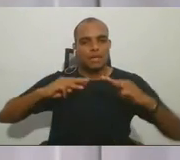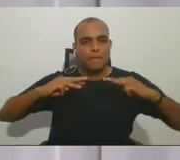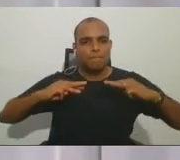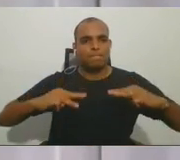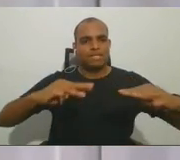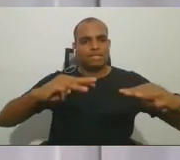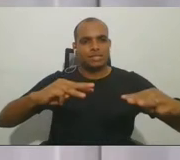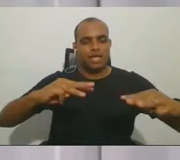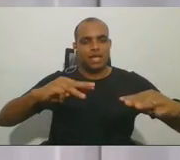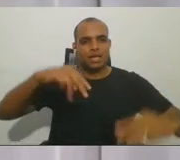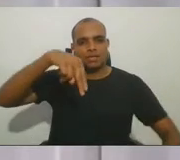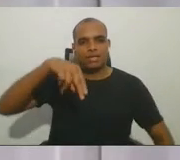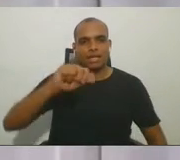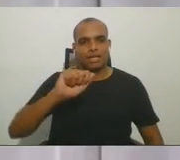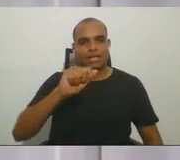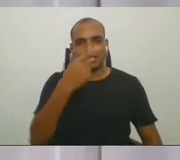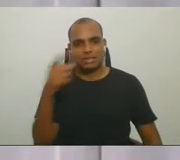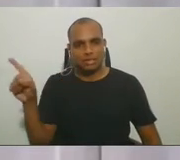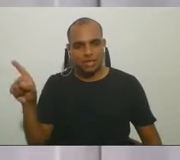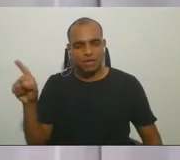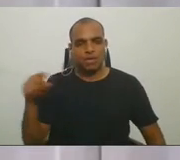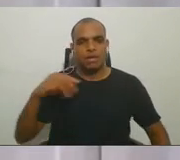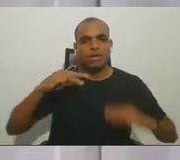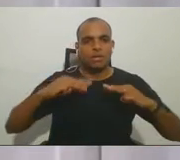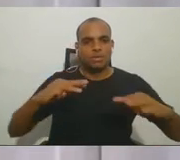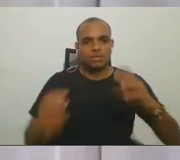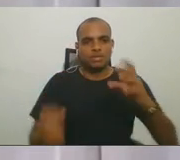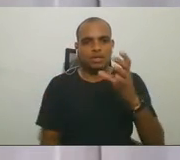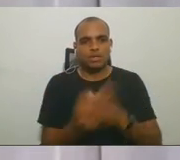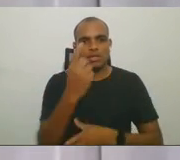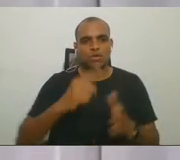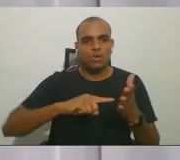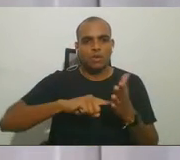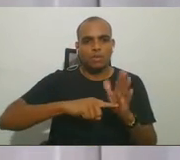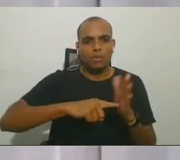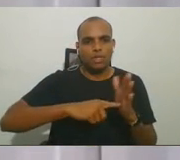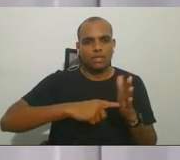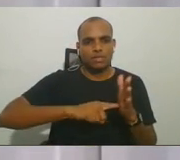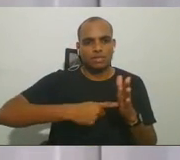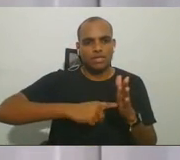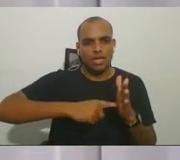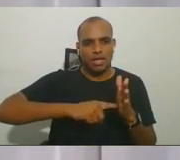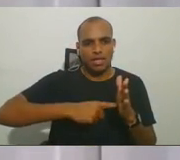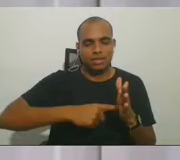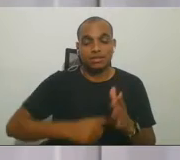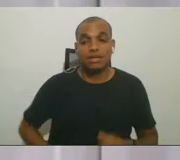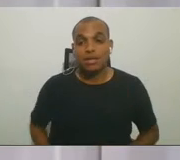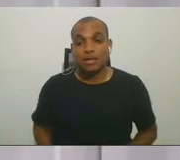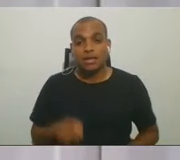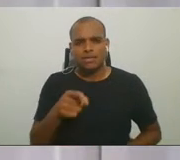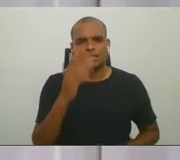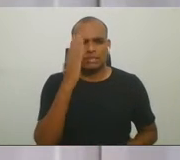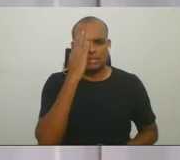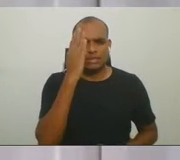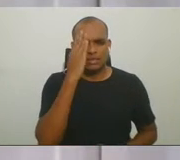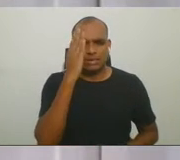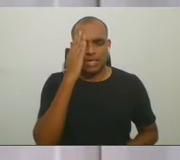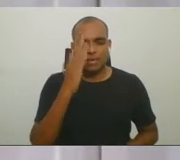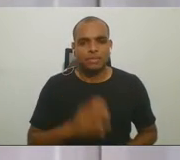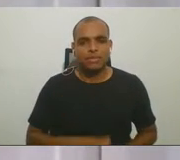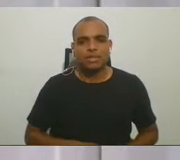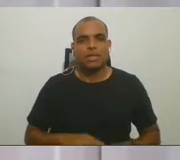Ministério criado na província de Buenos Aires, vocês devem saber, se chama Ministério de